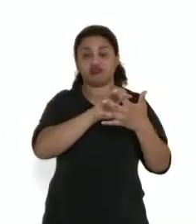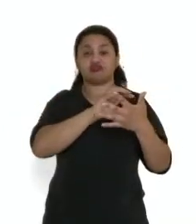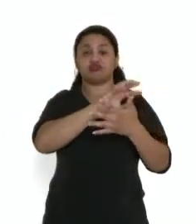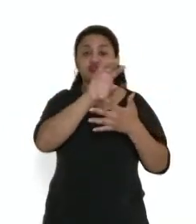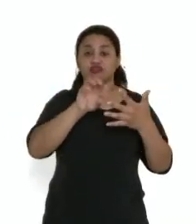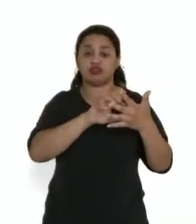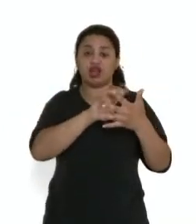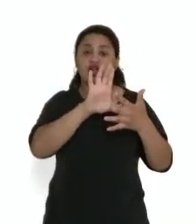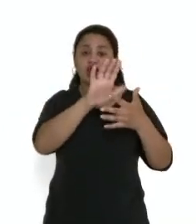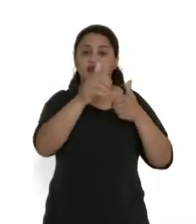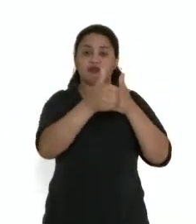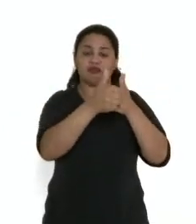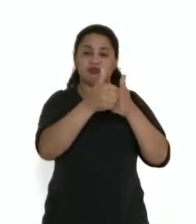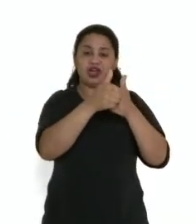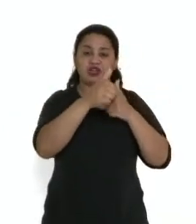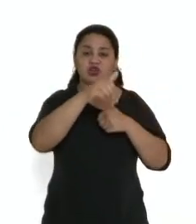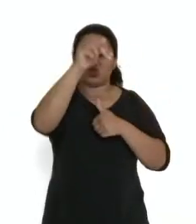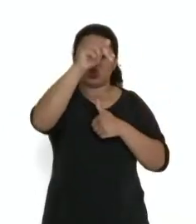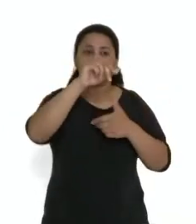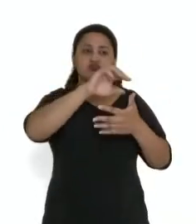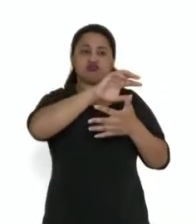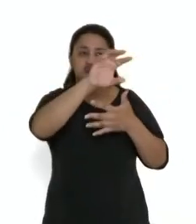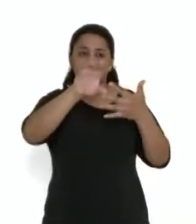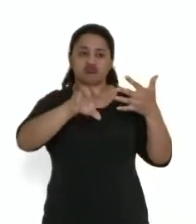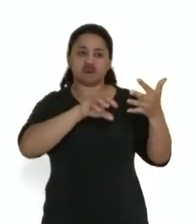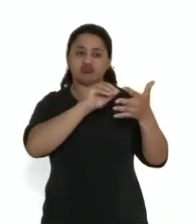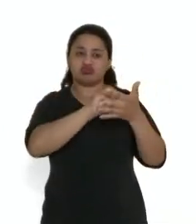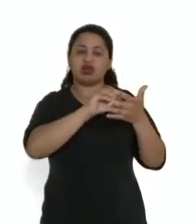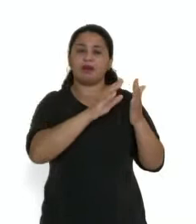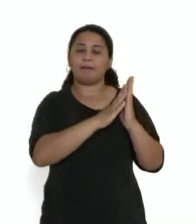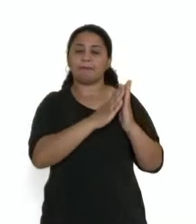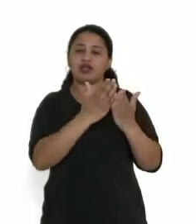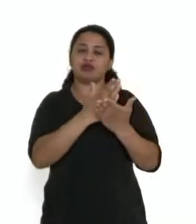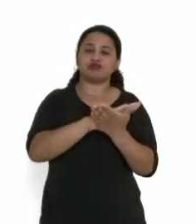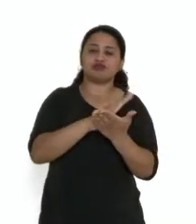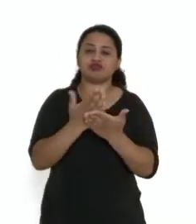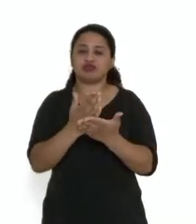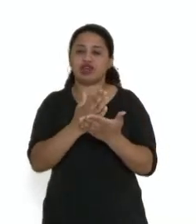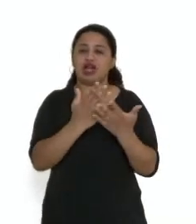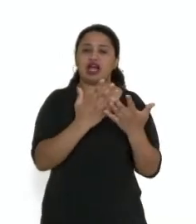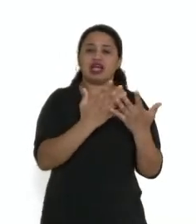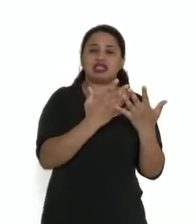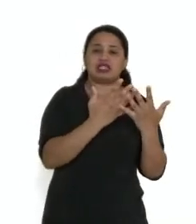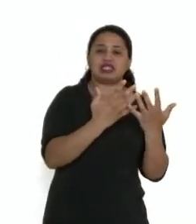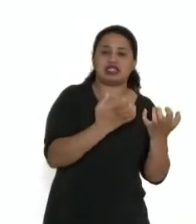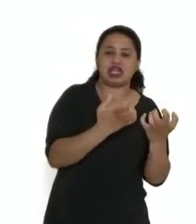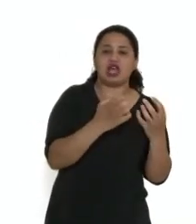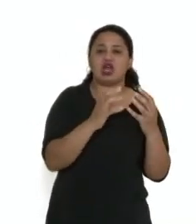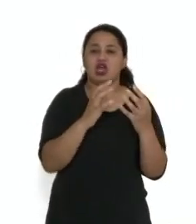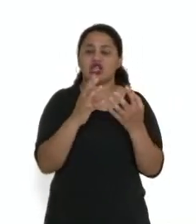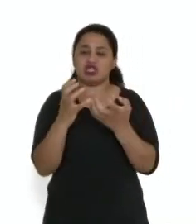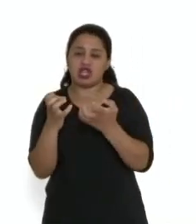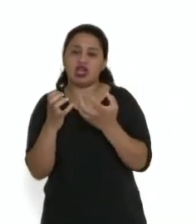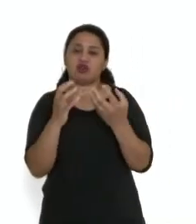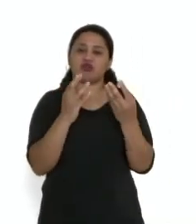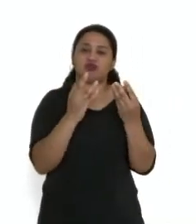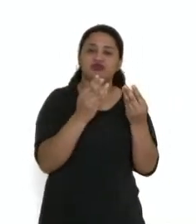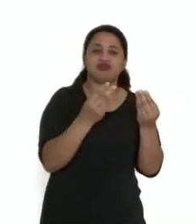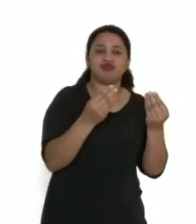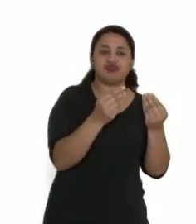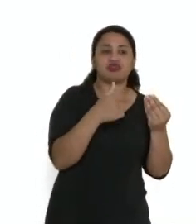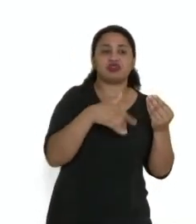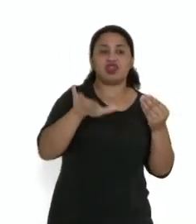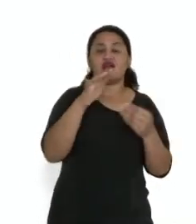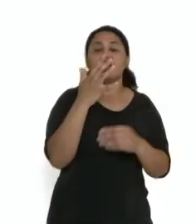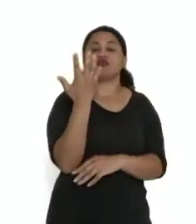Então, a gente tem uma área chamada de faixa de transição entre a região mais seca e a região mais úmida, que é a Mata dos Cocais,